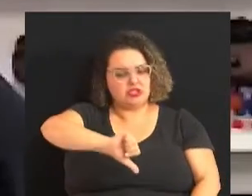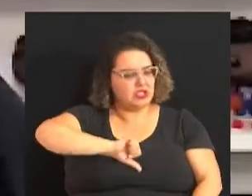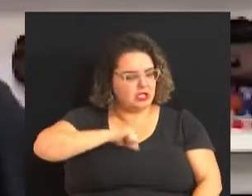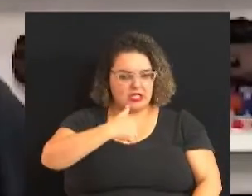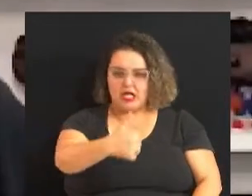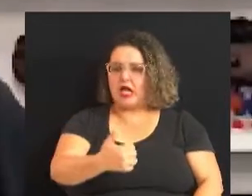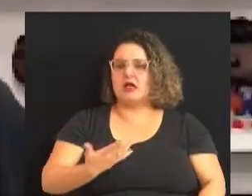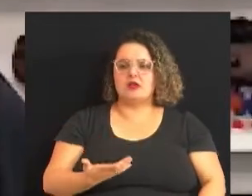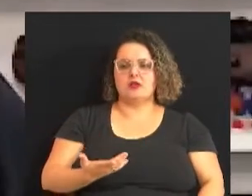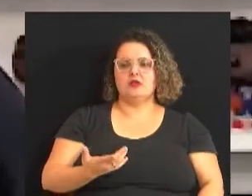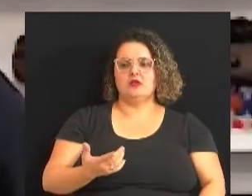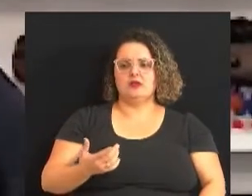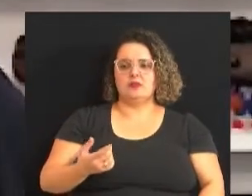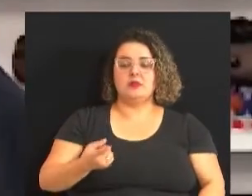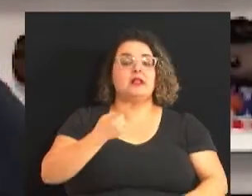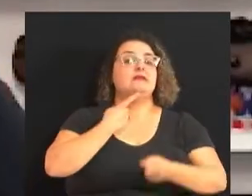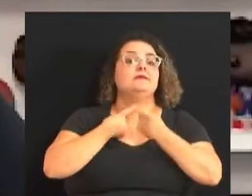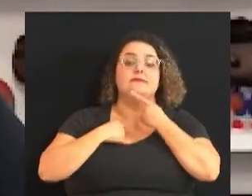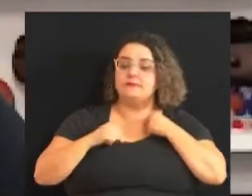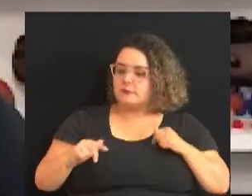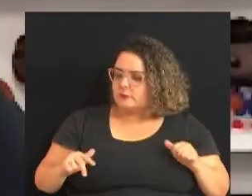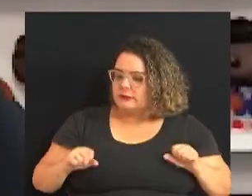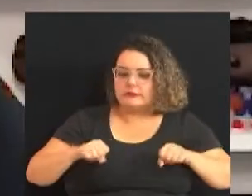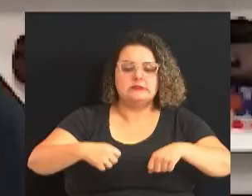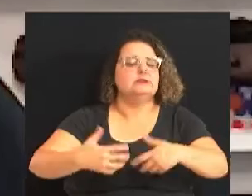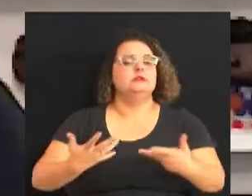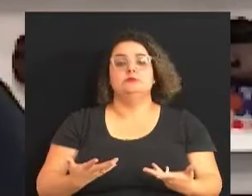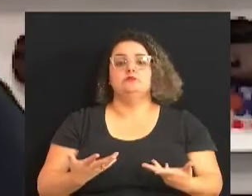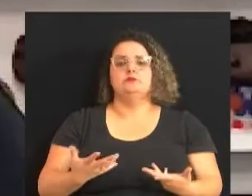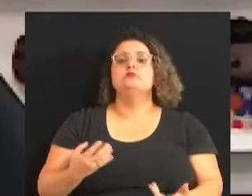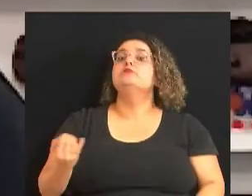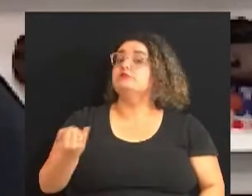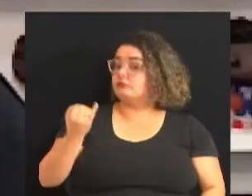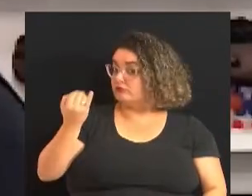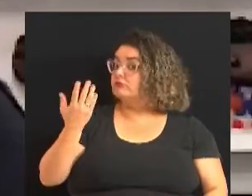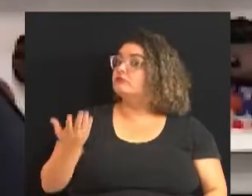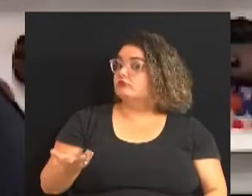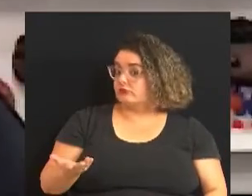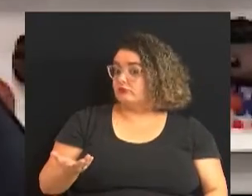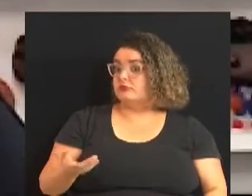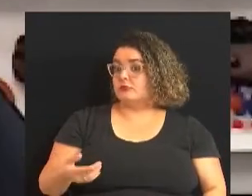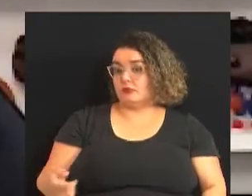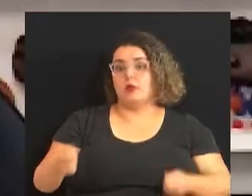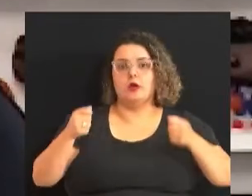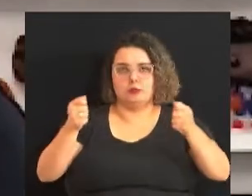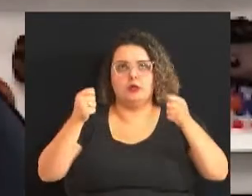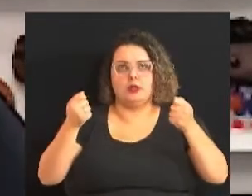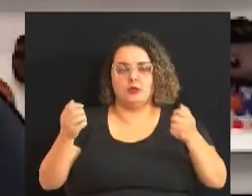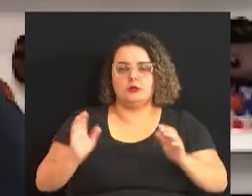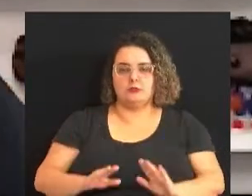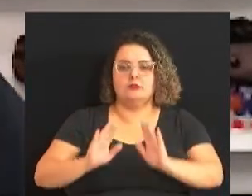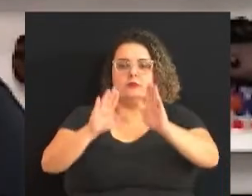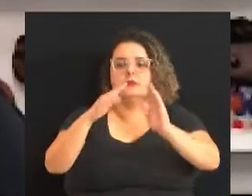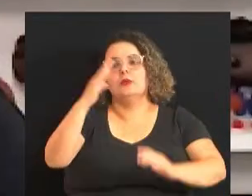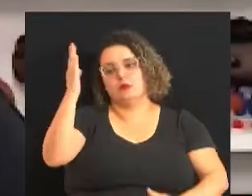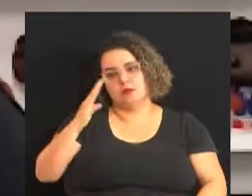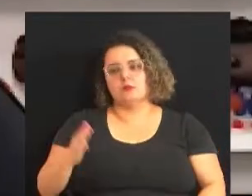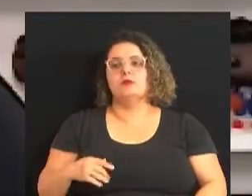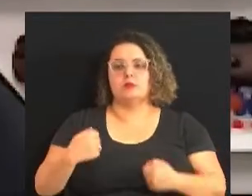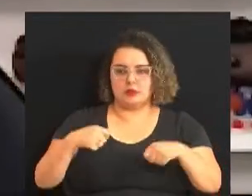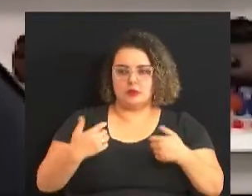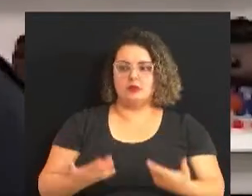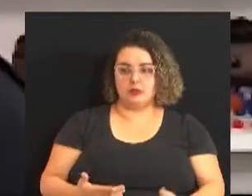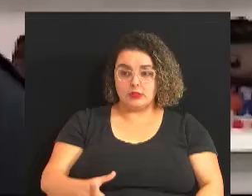talento, mas vencer pela entrega, e isso pode ser importante. Às vezes essa chacoalhada que a gente falou que o basquete brasileiro precisou e